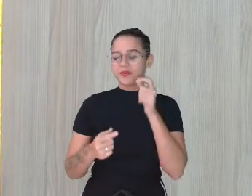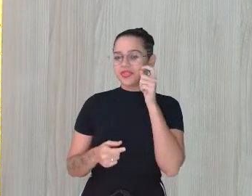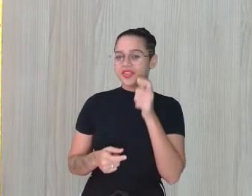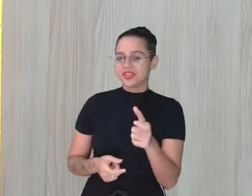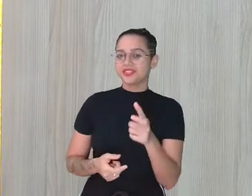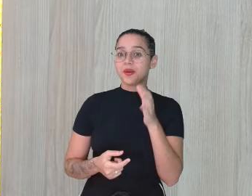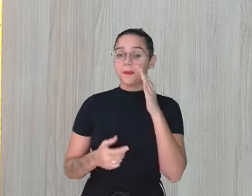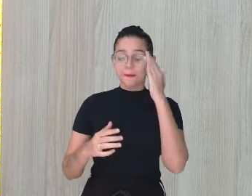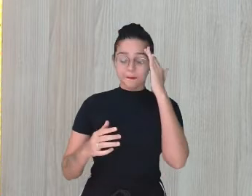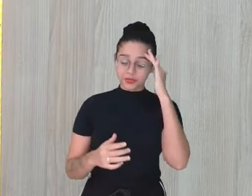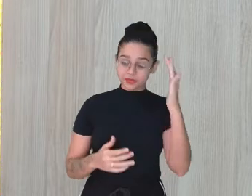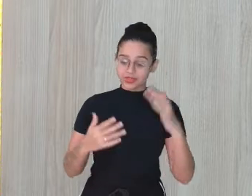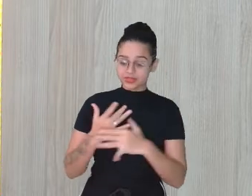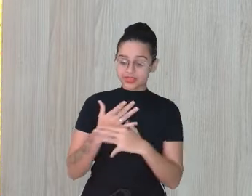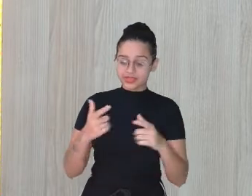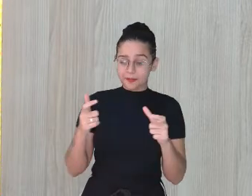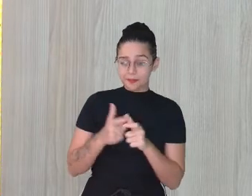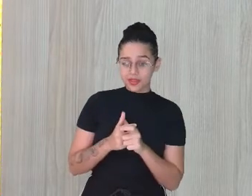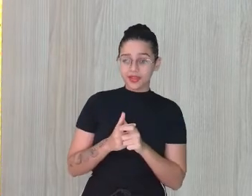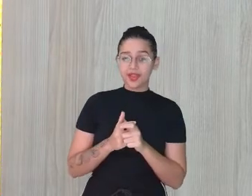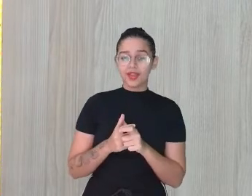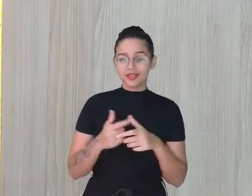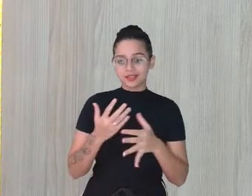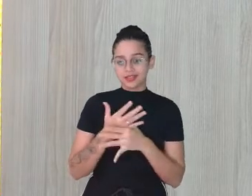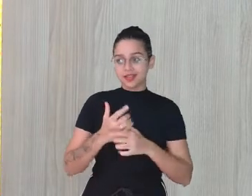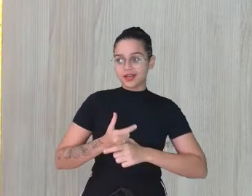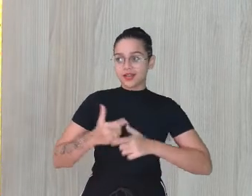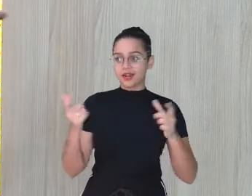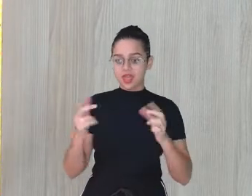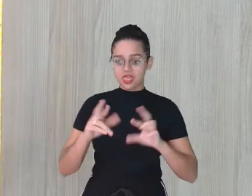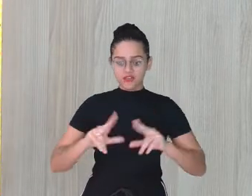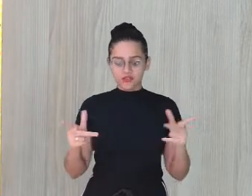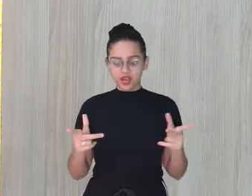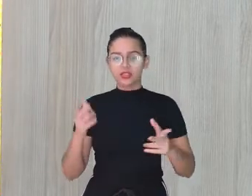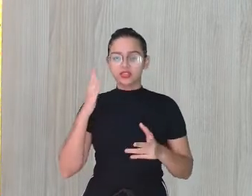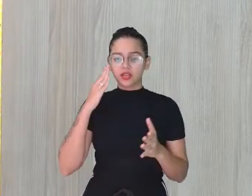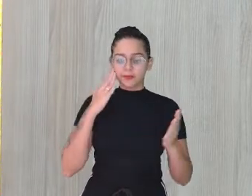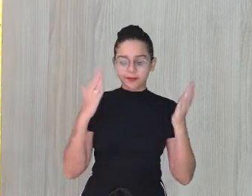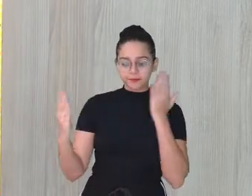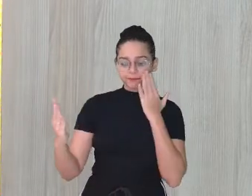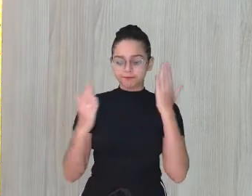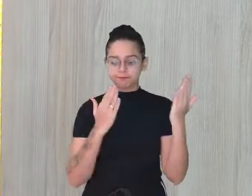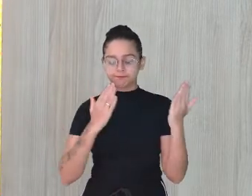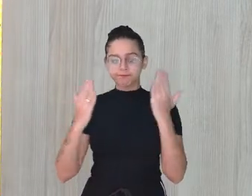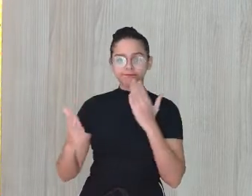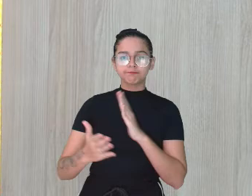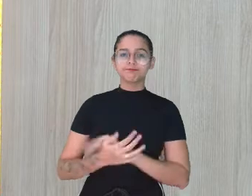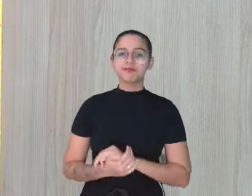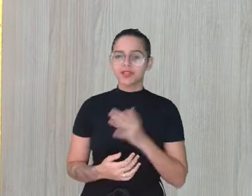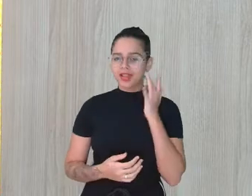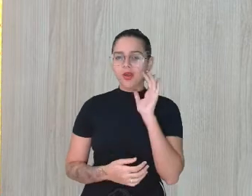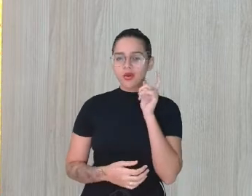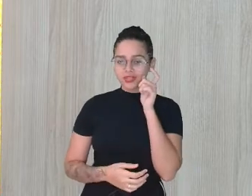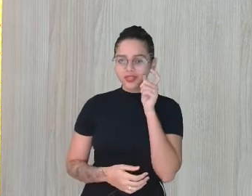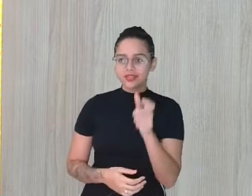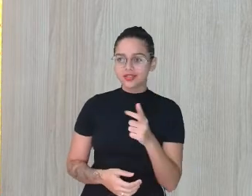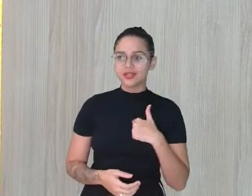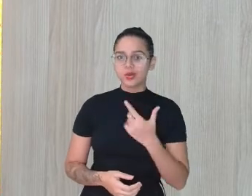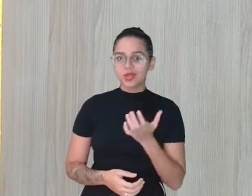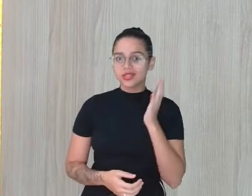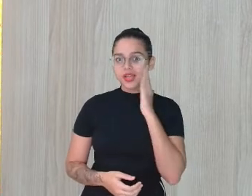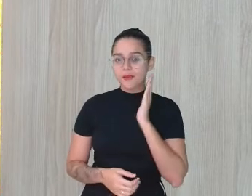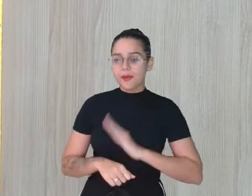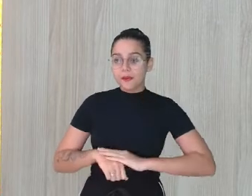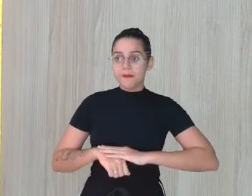principalmente nas cidades pequenas, cidades grandes, né? A diferença entre os dois, né? Eu acho que é interessante, eu fiquei querendo